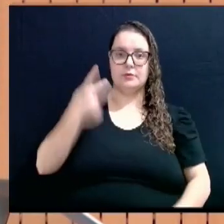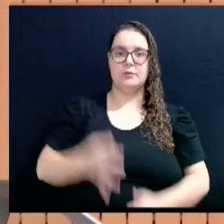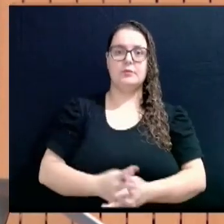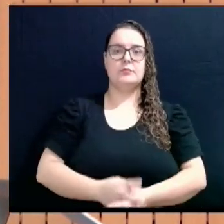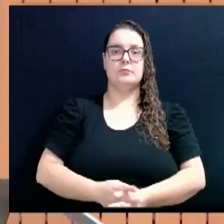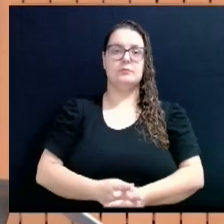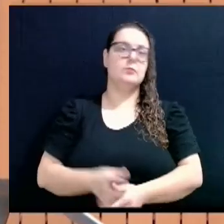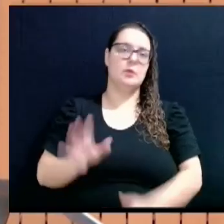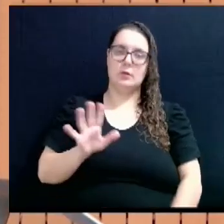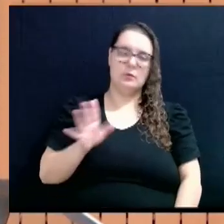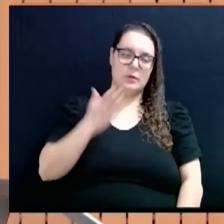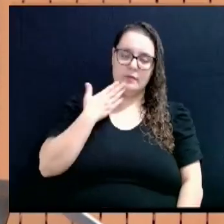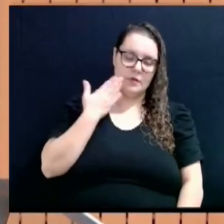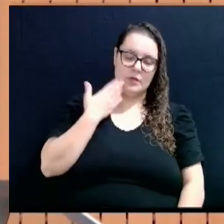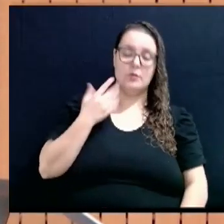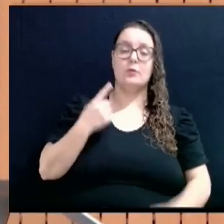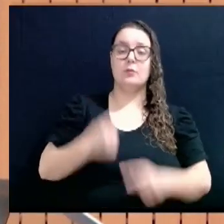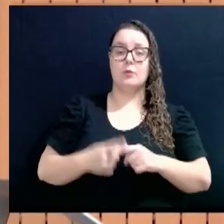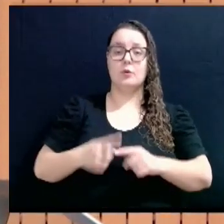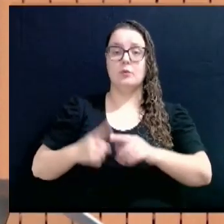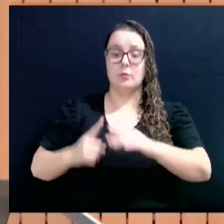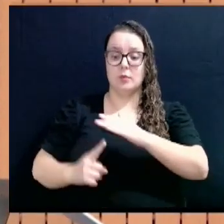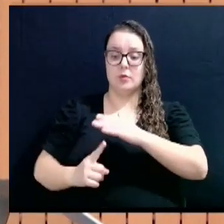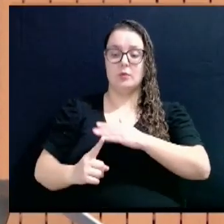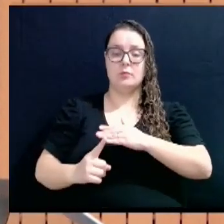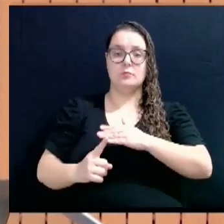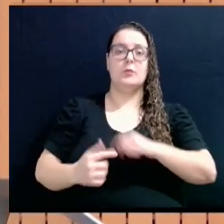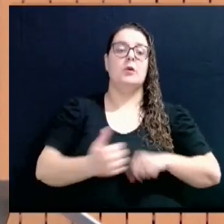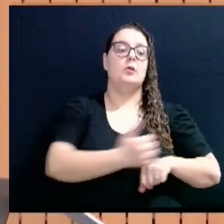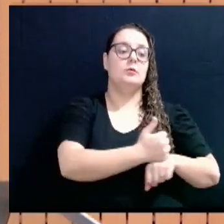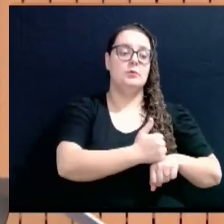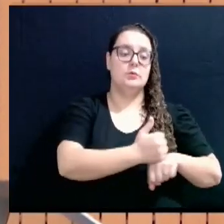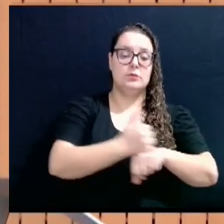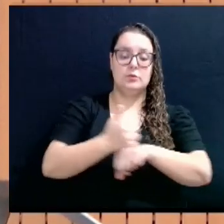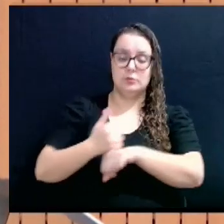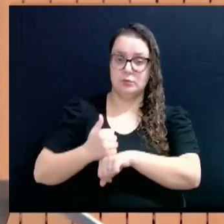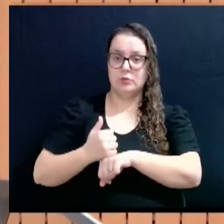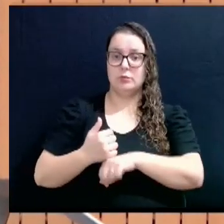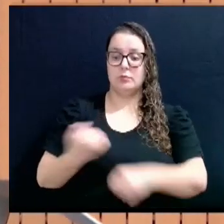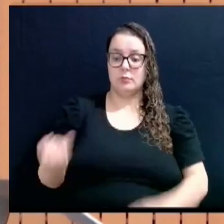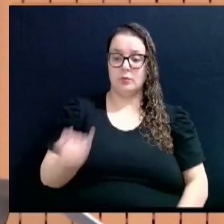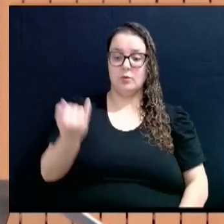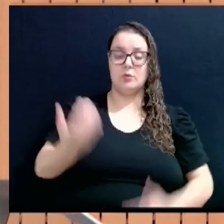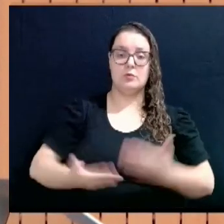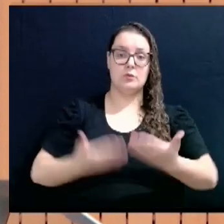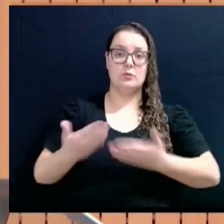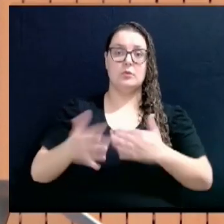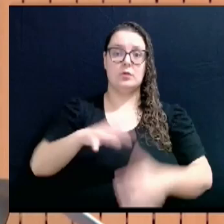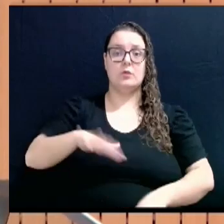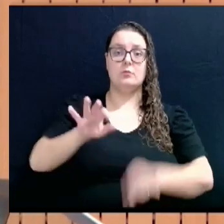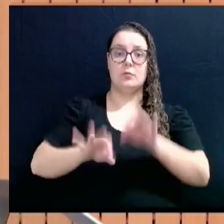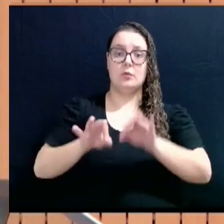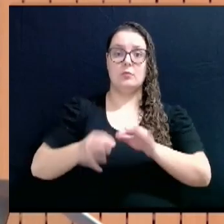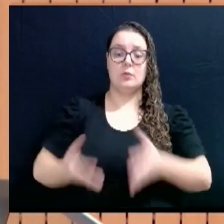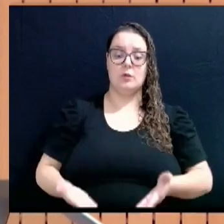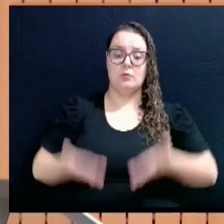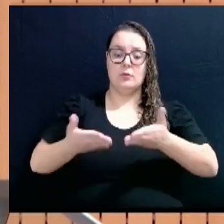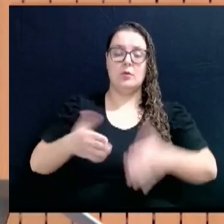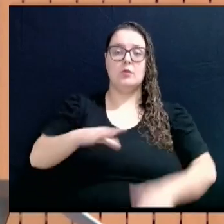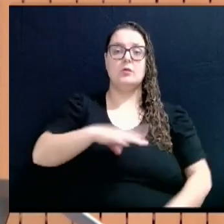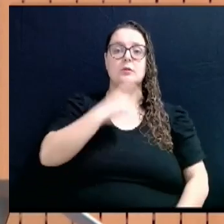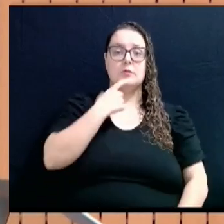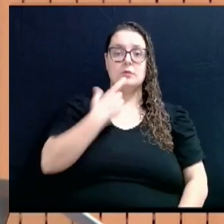pois prestam, através de suas profissões, relevantes serviços na área jurídica, enaltecendo a cidade de Campinas. Todos